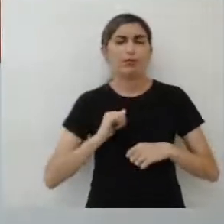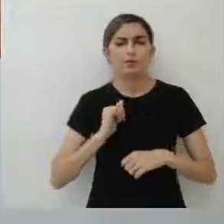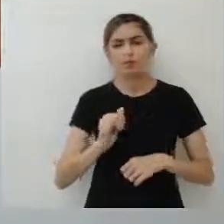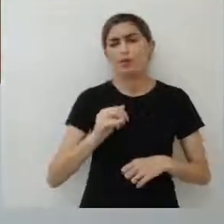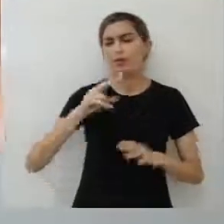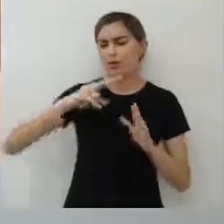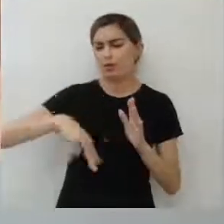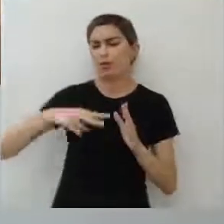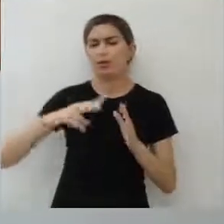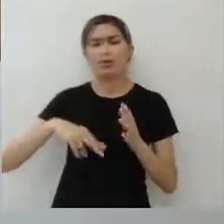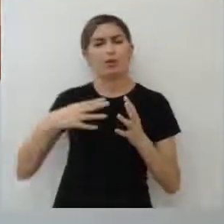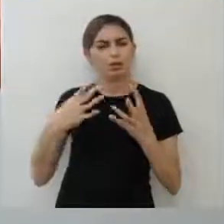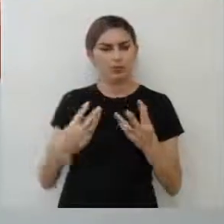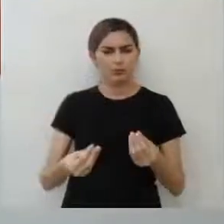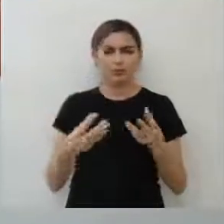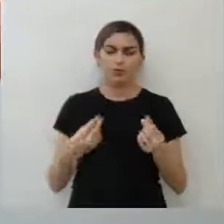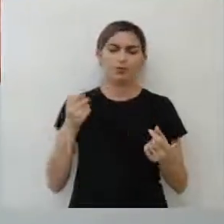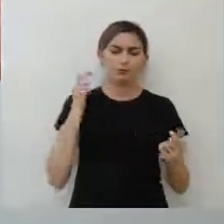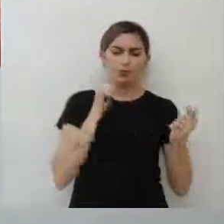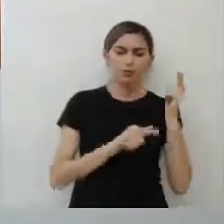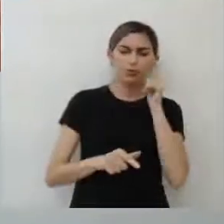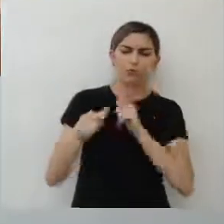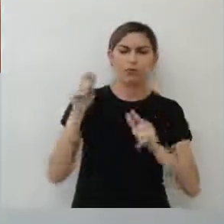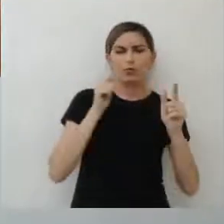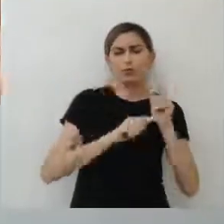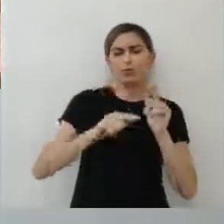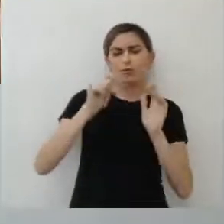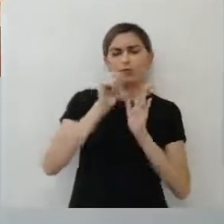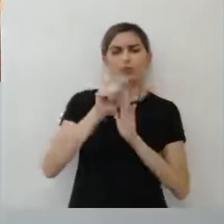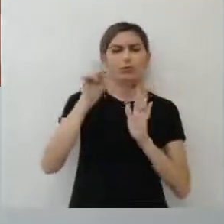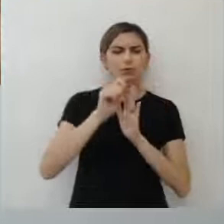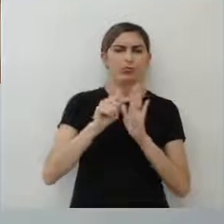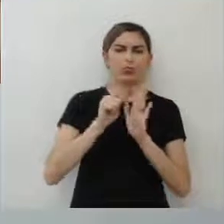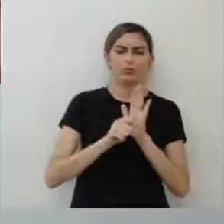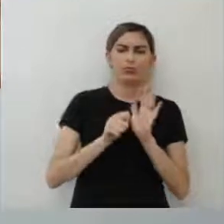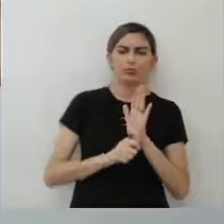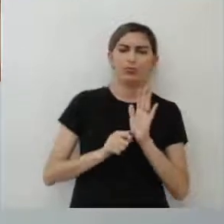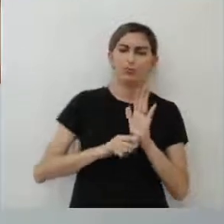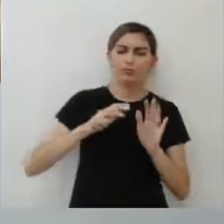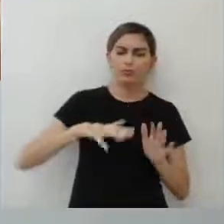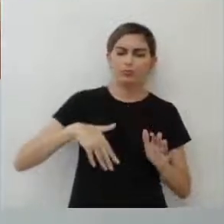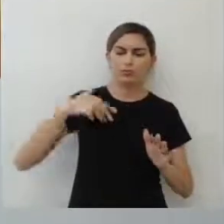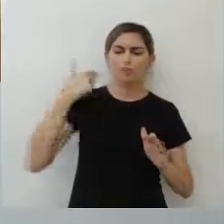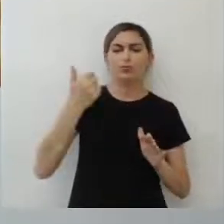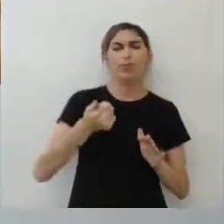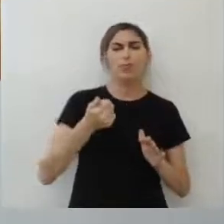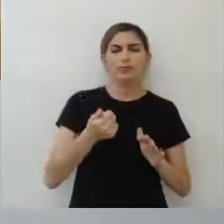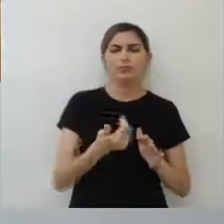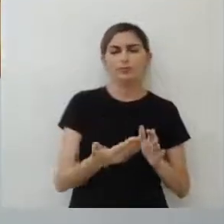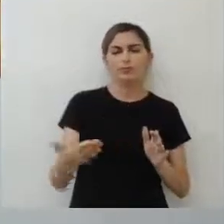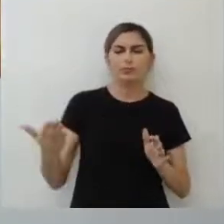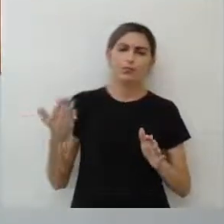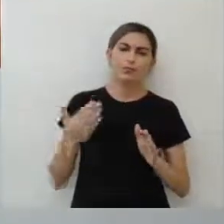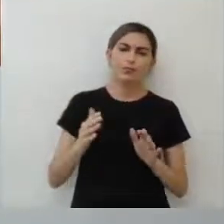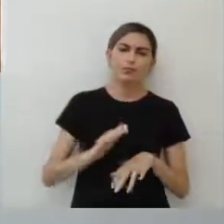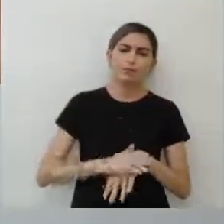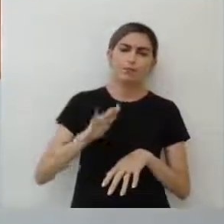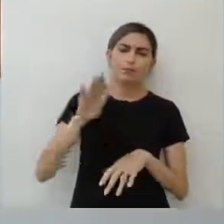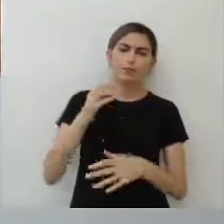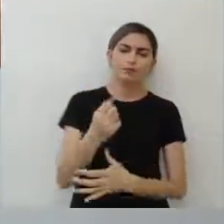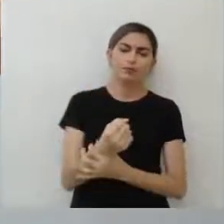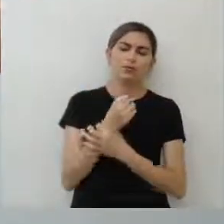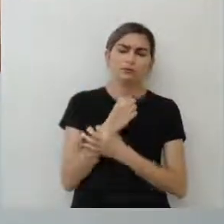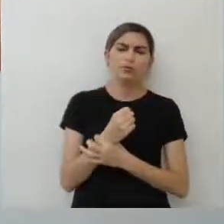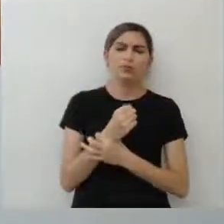lê bastante consegue escrever, né, melhor, consegue escrever de uma forma mais